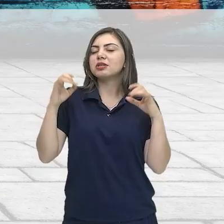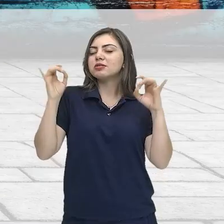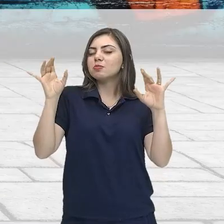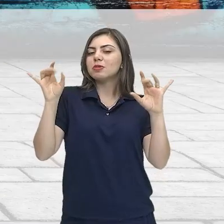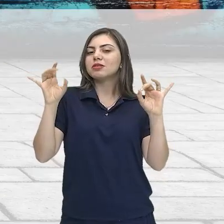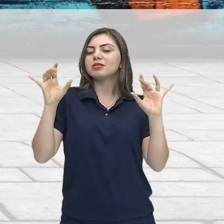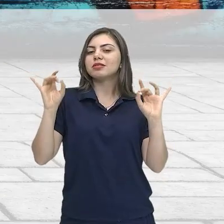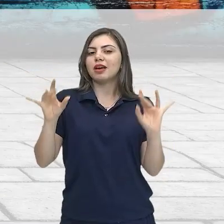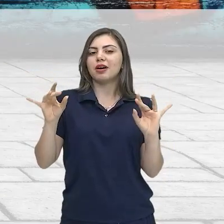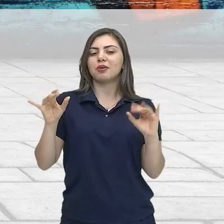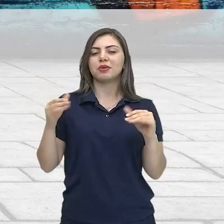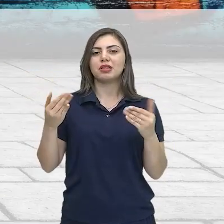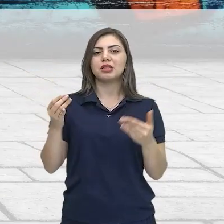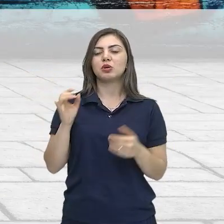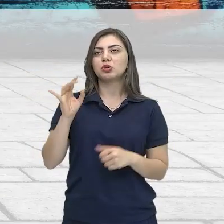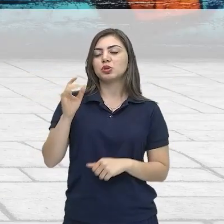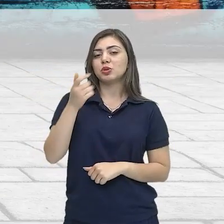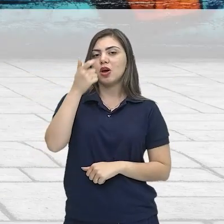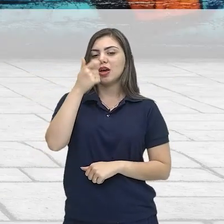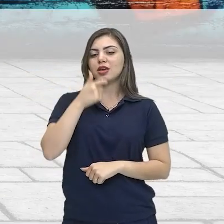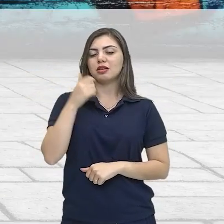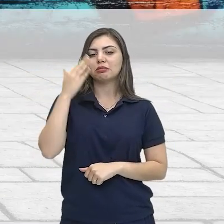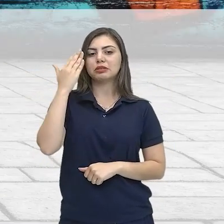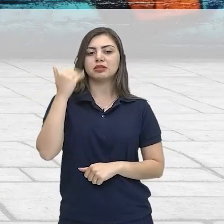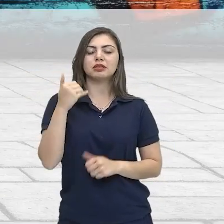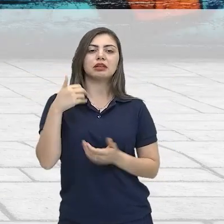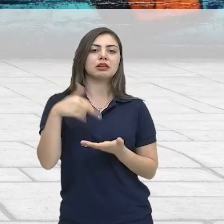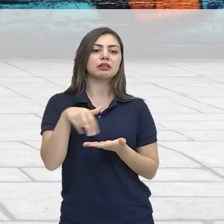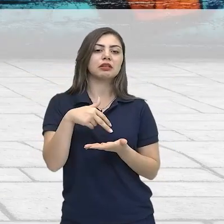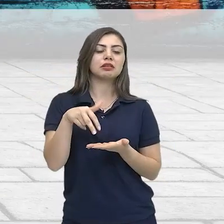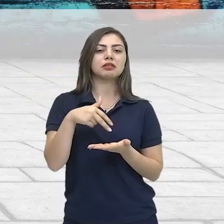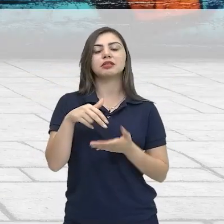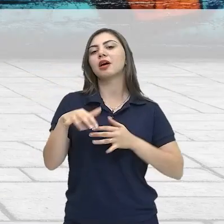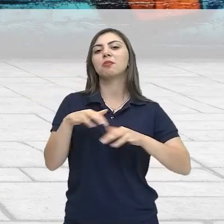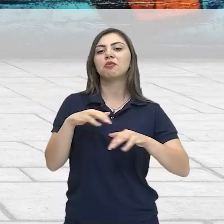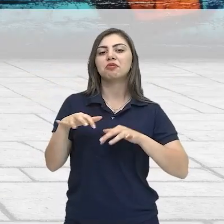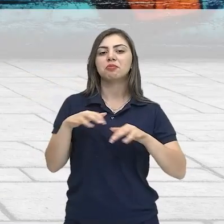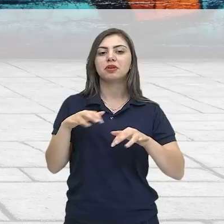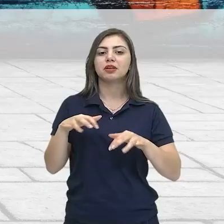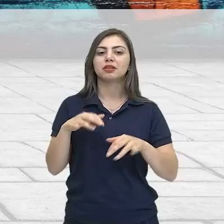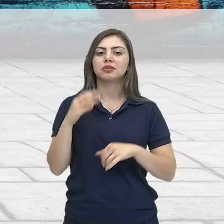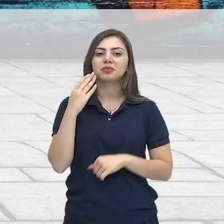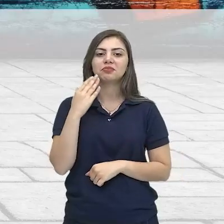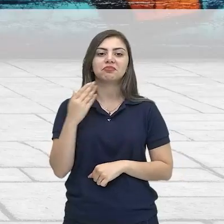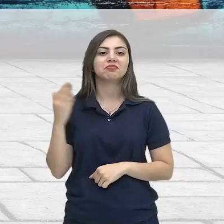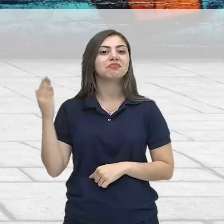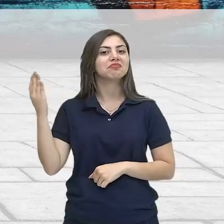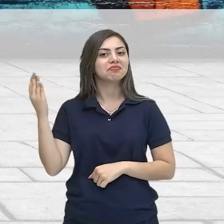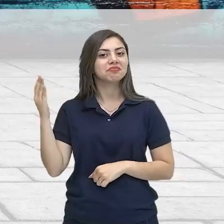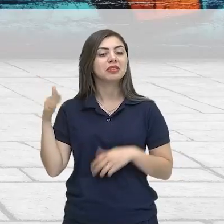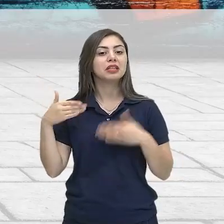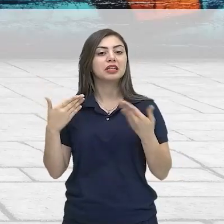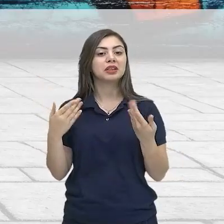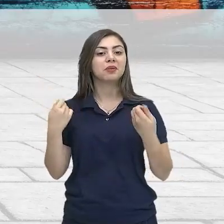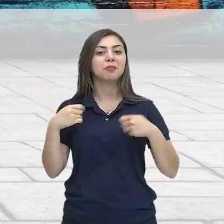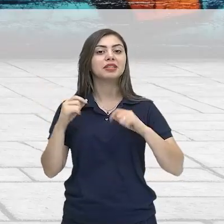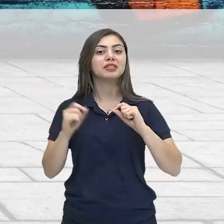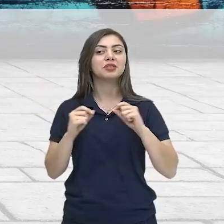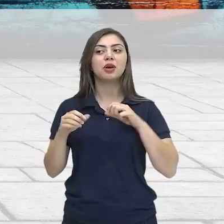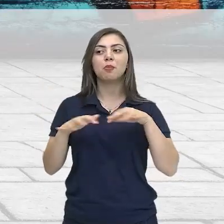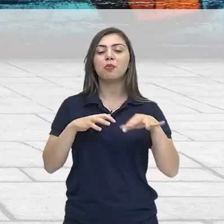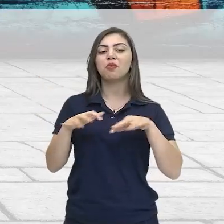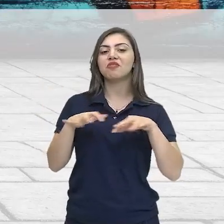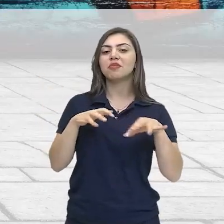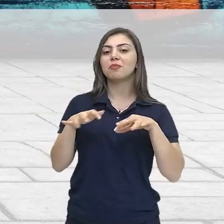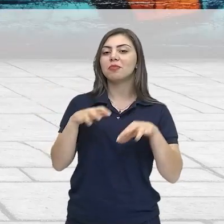sei dançar da forma que eu me movimento. Então, precisa de marra. O movimento é simples,